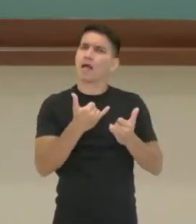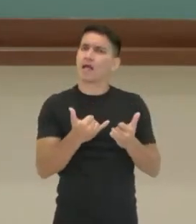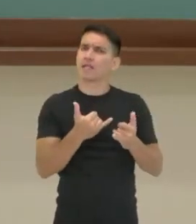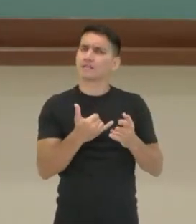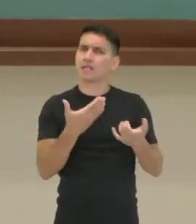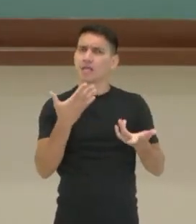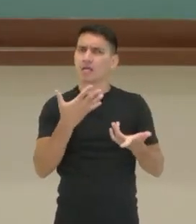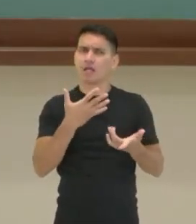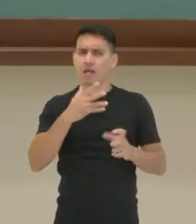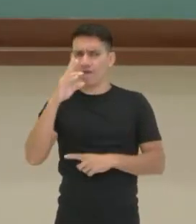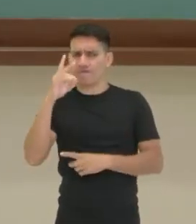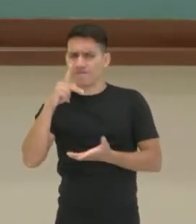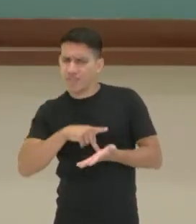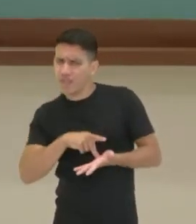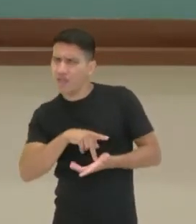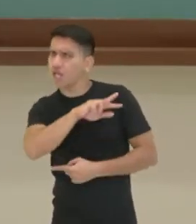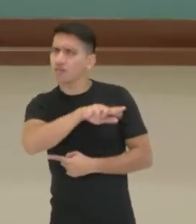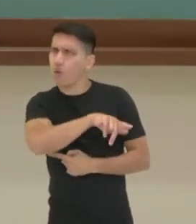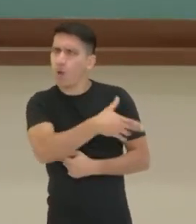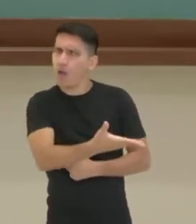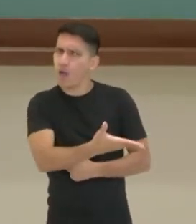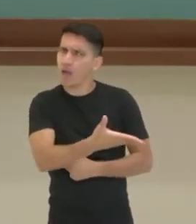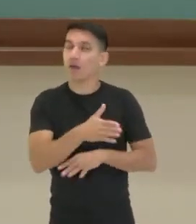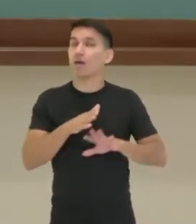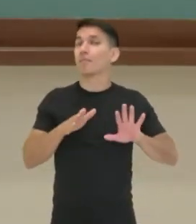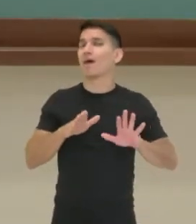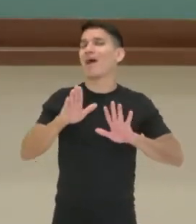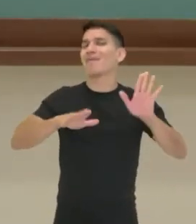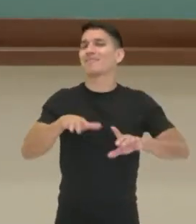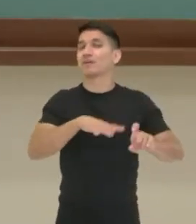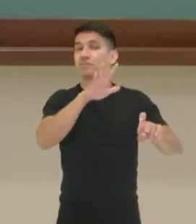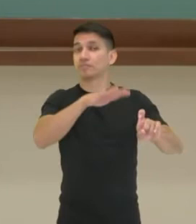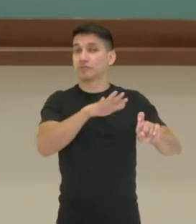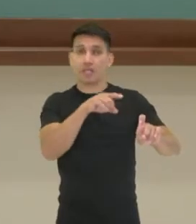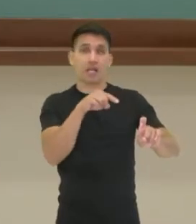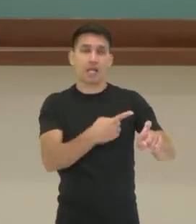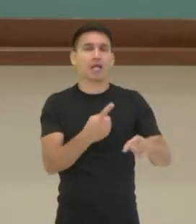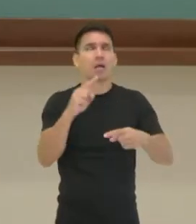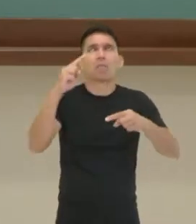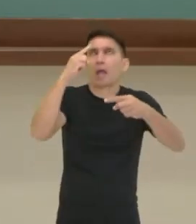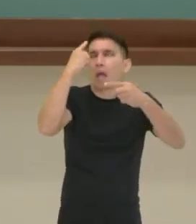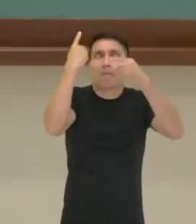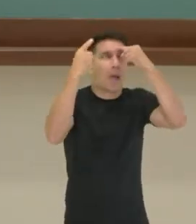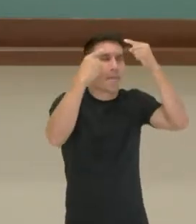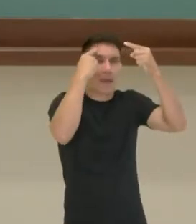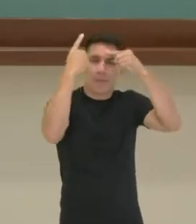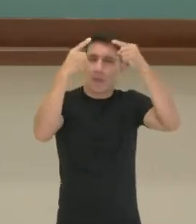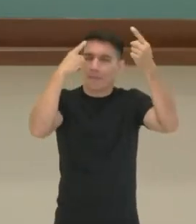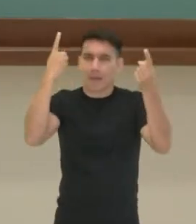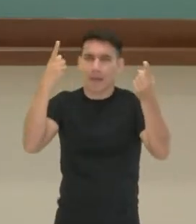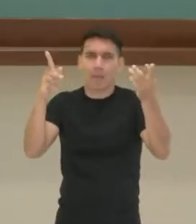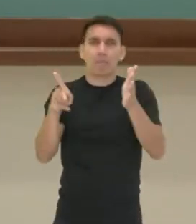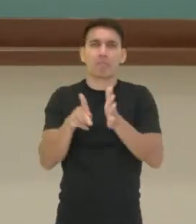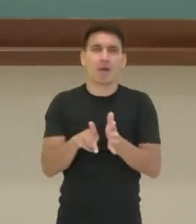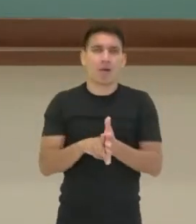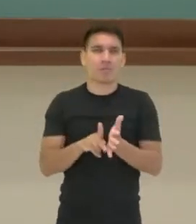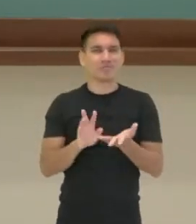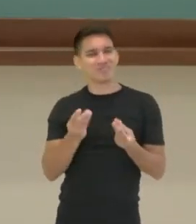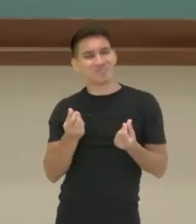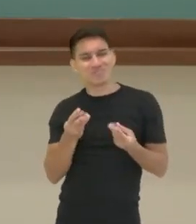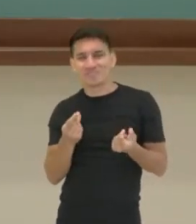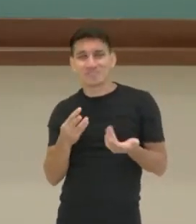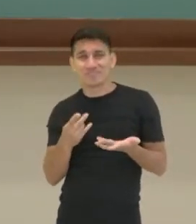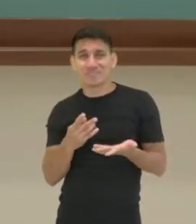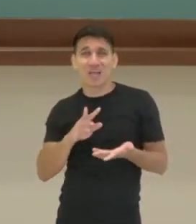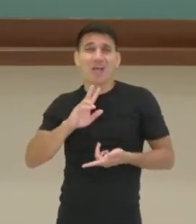não-verdade. Atualmente, quando a gente fala em mito, é algo que é não-verdade, uma invenção, uma coisa fake. Mito é aquilo que é fake,